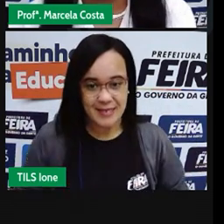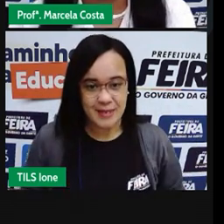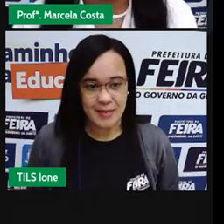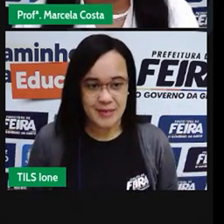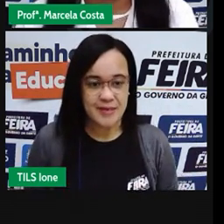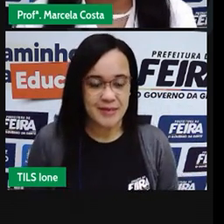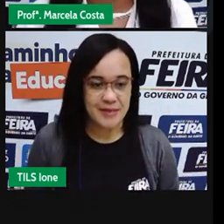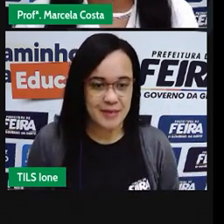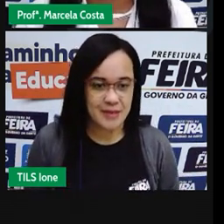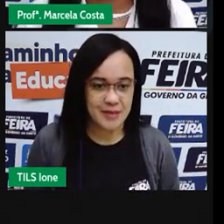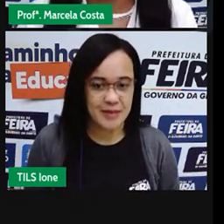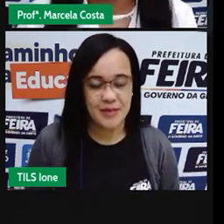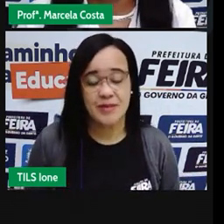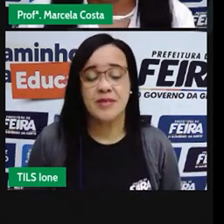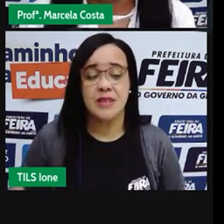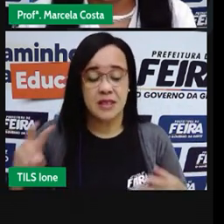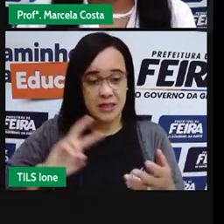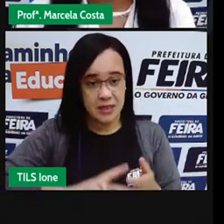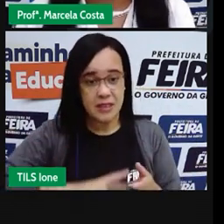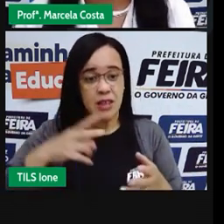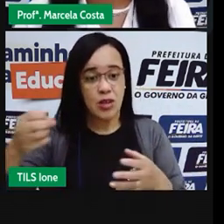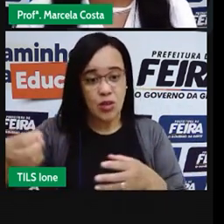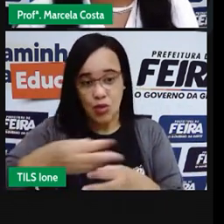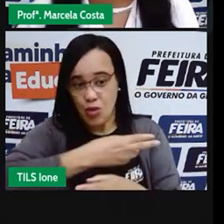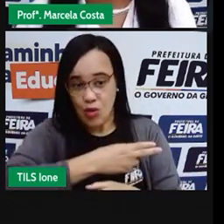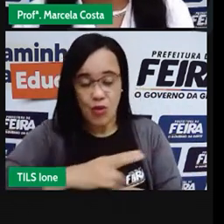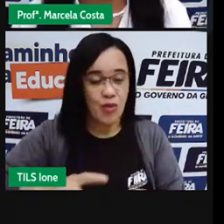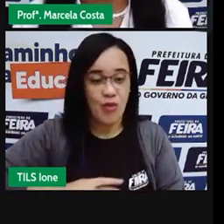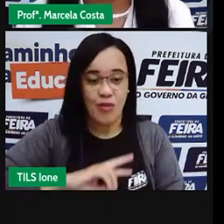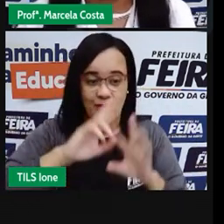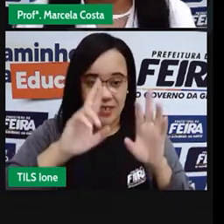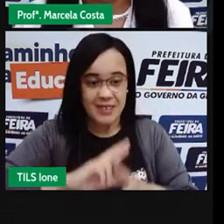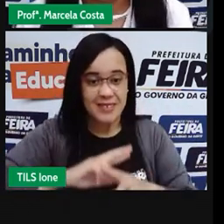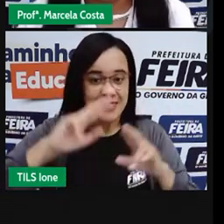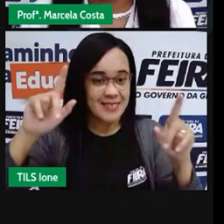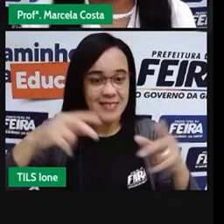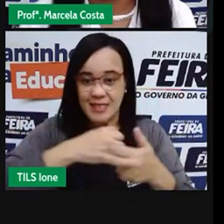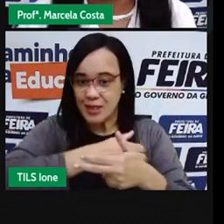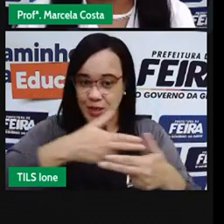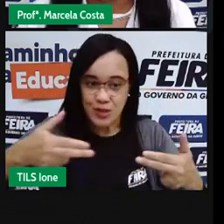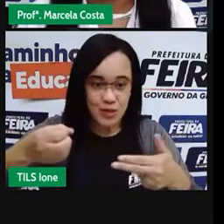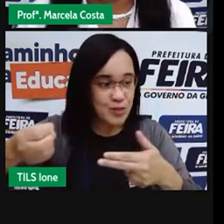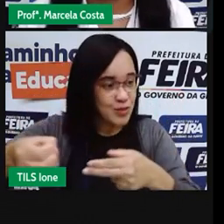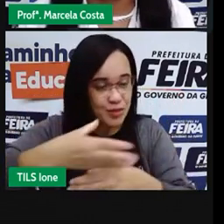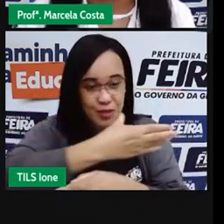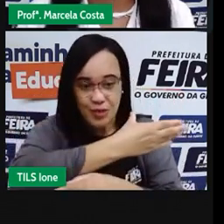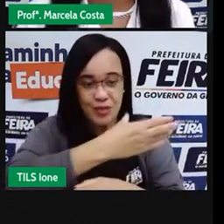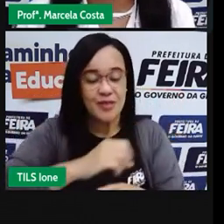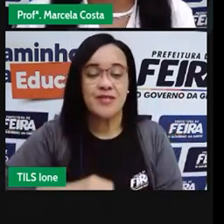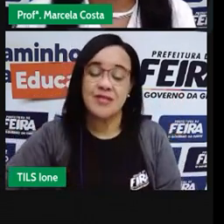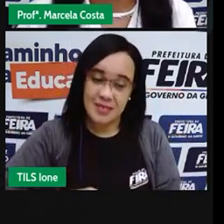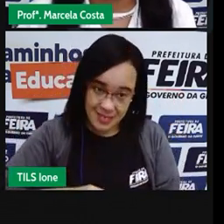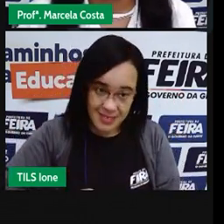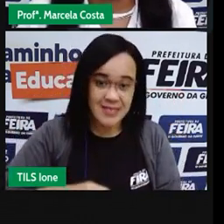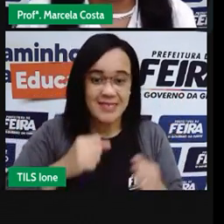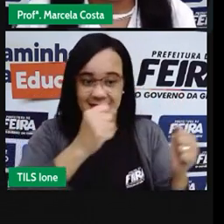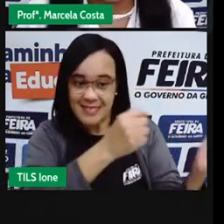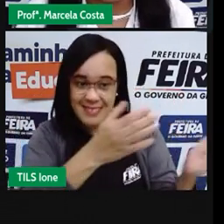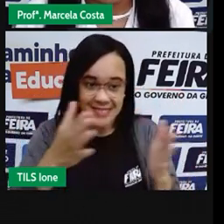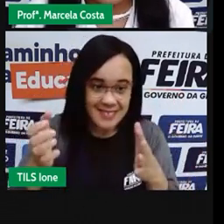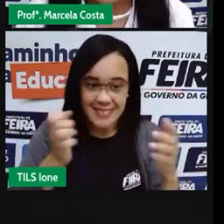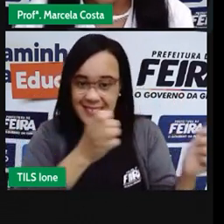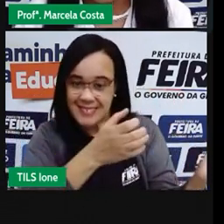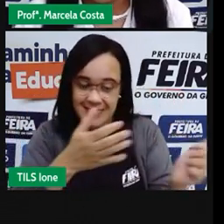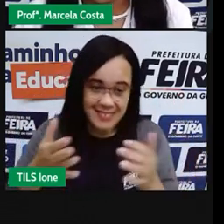é uma versão nova, né? Isso é algo, são fatos novos que são passados durante